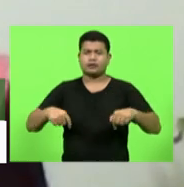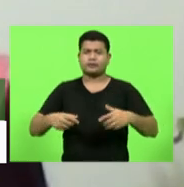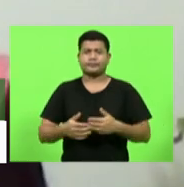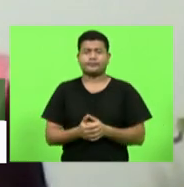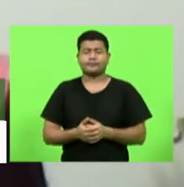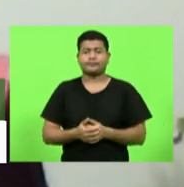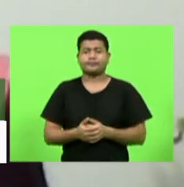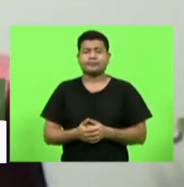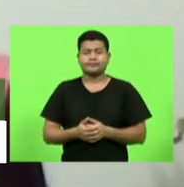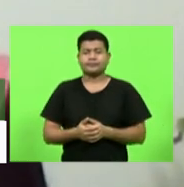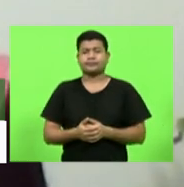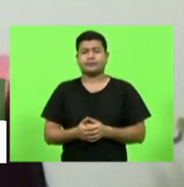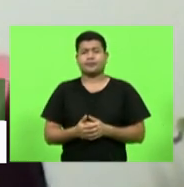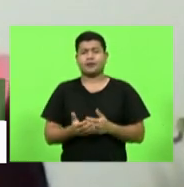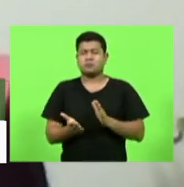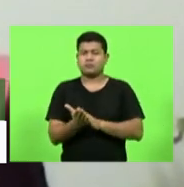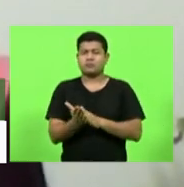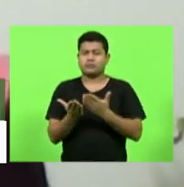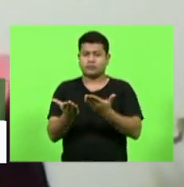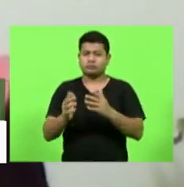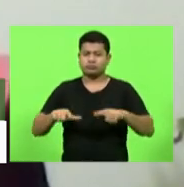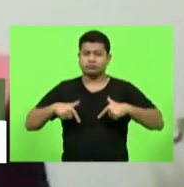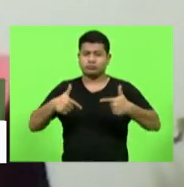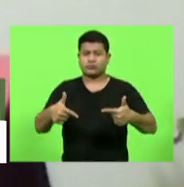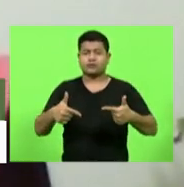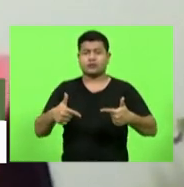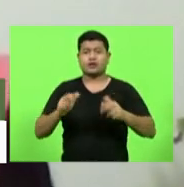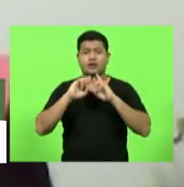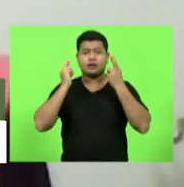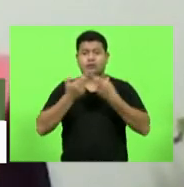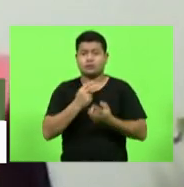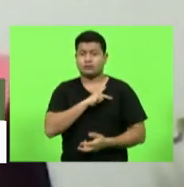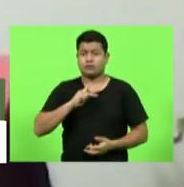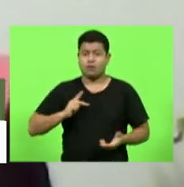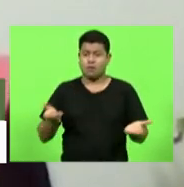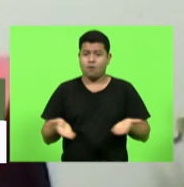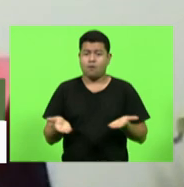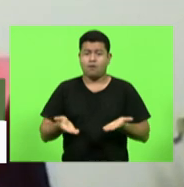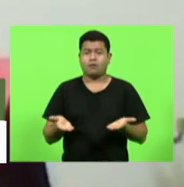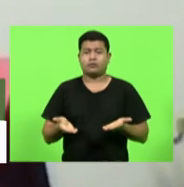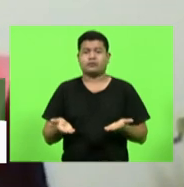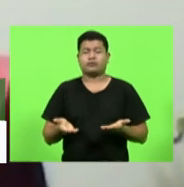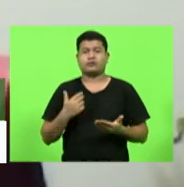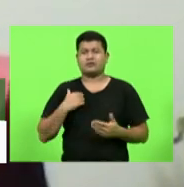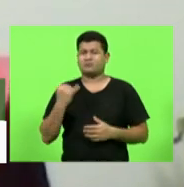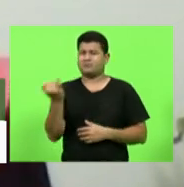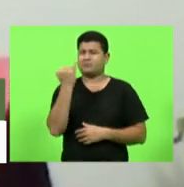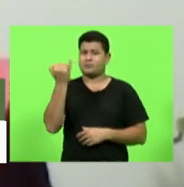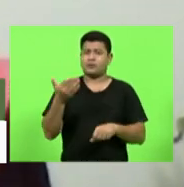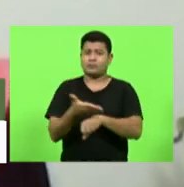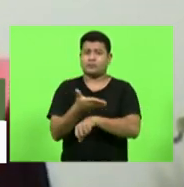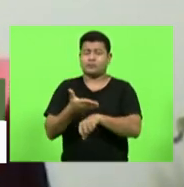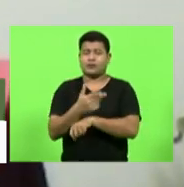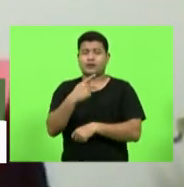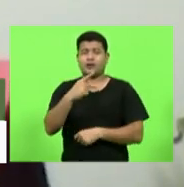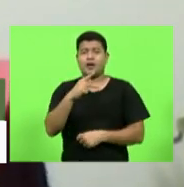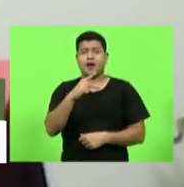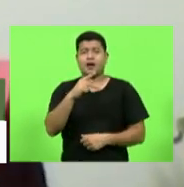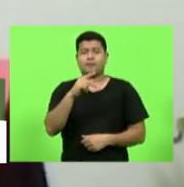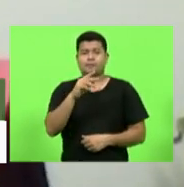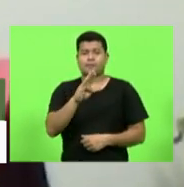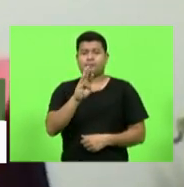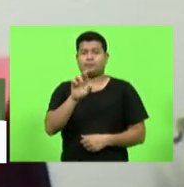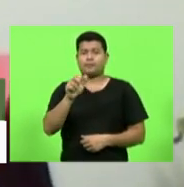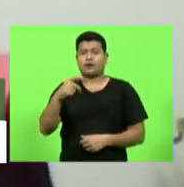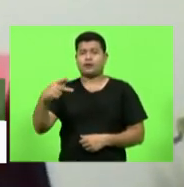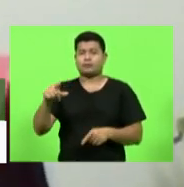de Assis, parabéns pela iniciativa da audiência de hoje. Fundamental a participação da ABRAP e do Conselho Federal de Psicologia